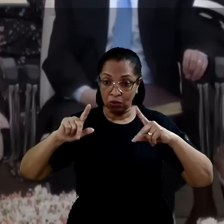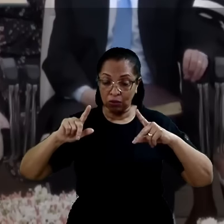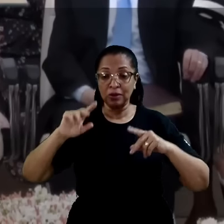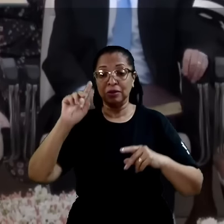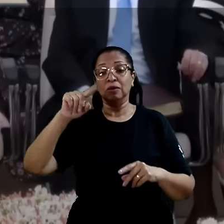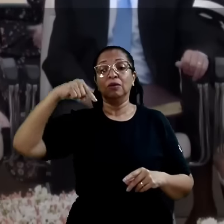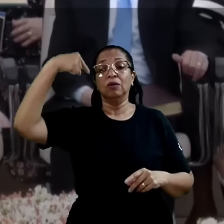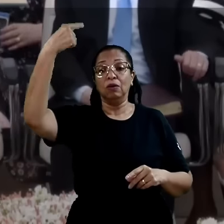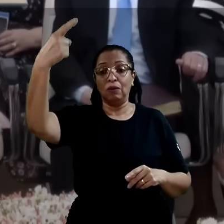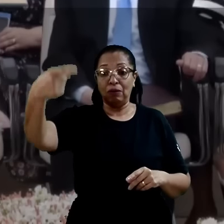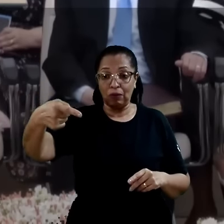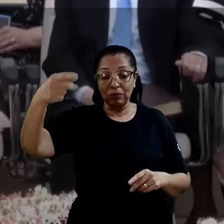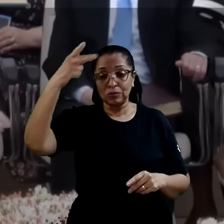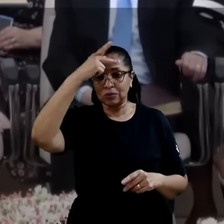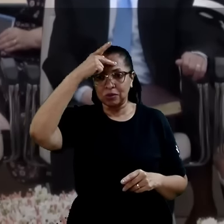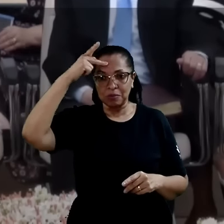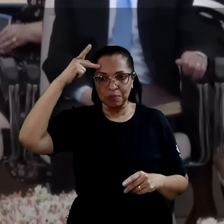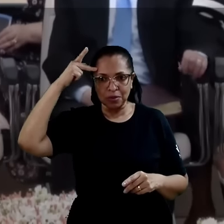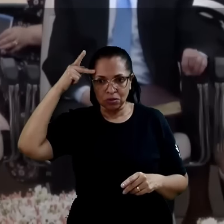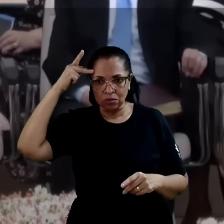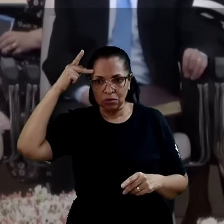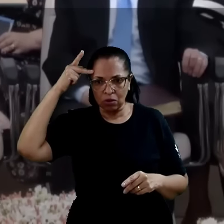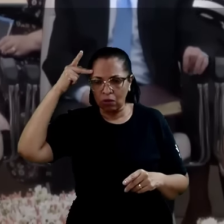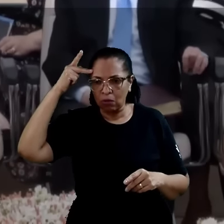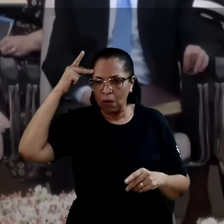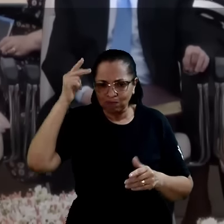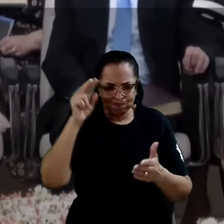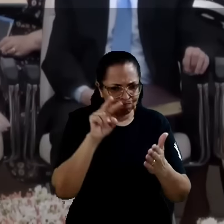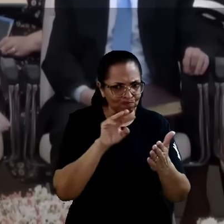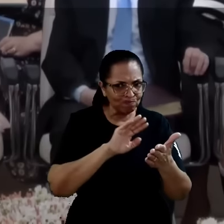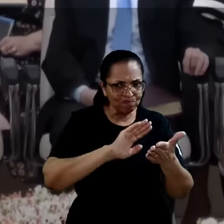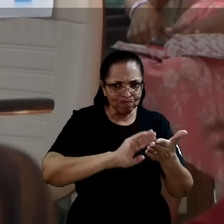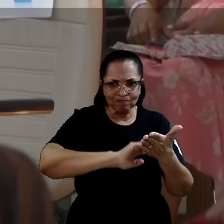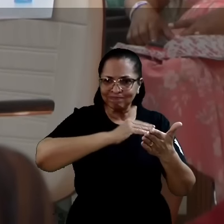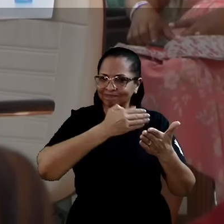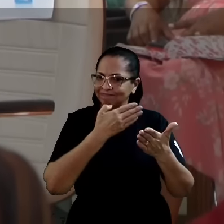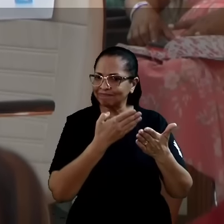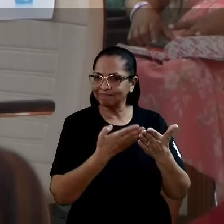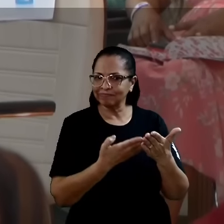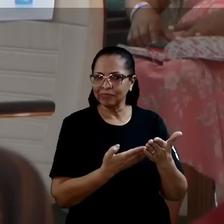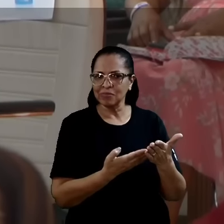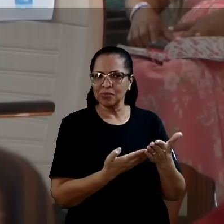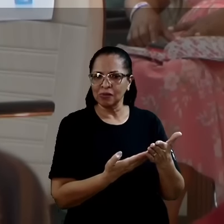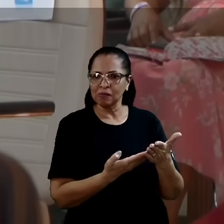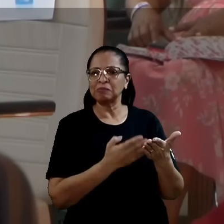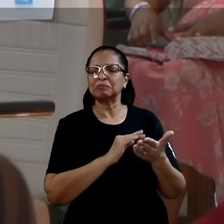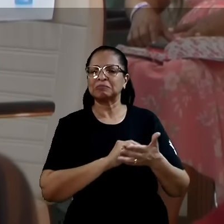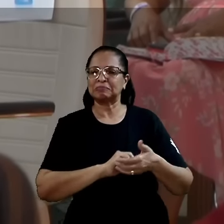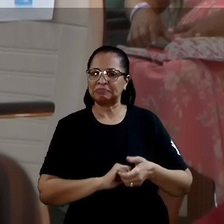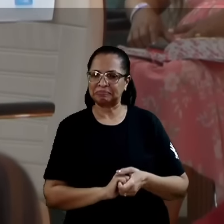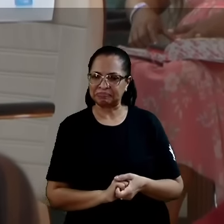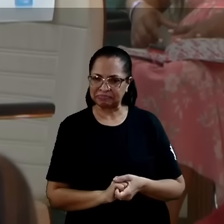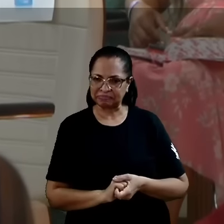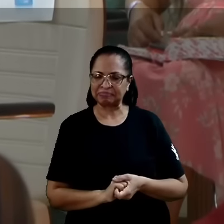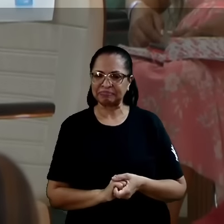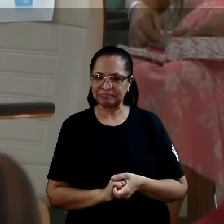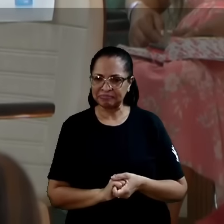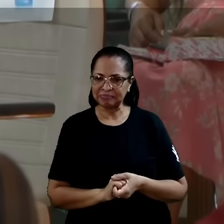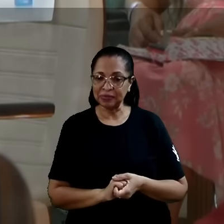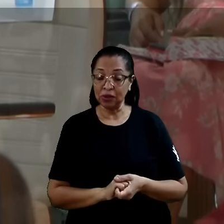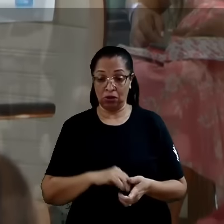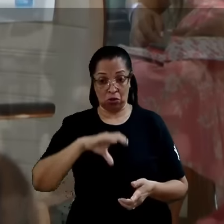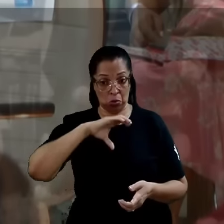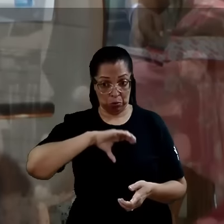hoje ei desperta o dom que Deus te deu para o seu filho profetizar ele precisa ver você